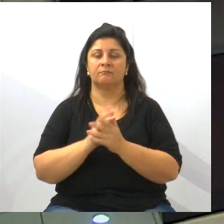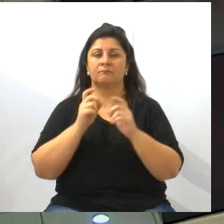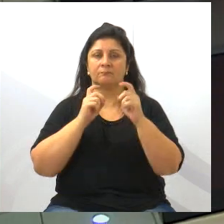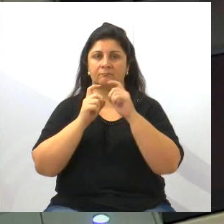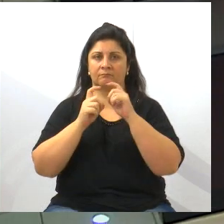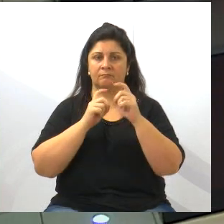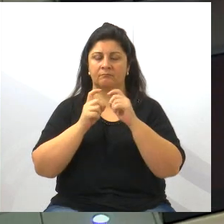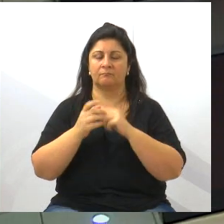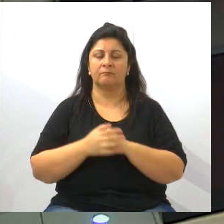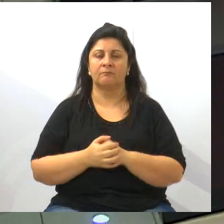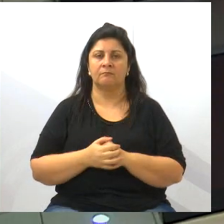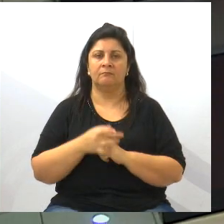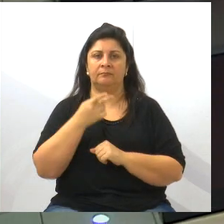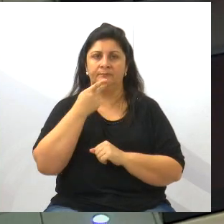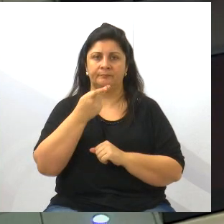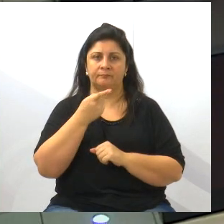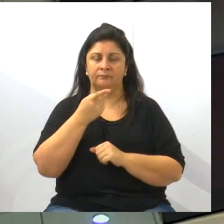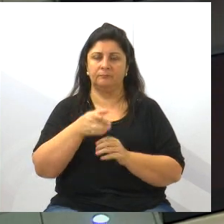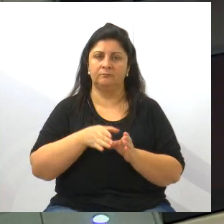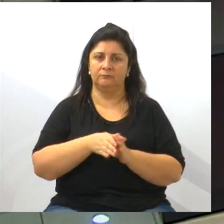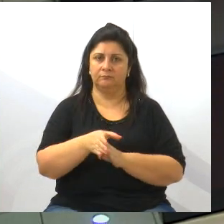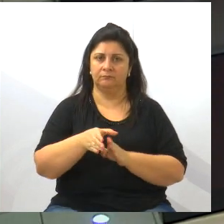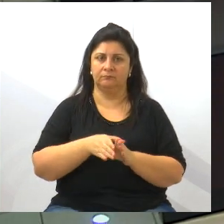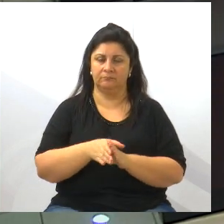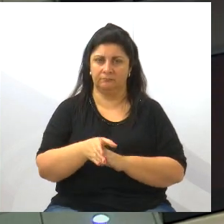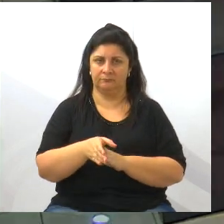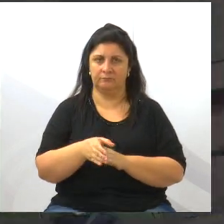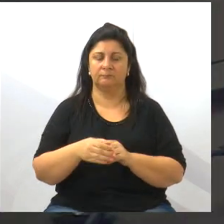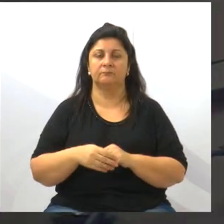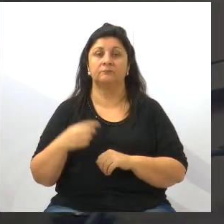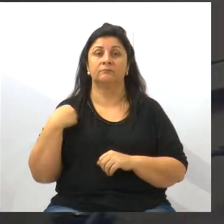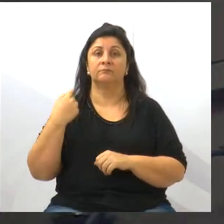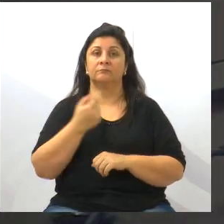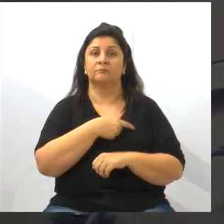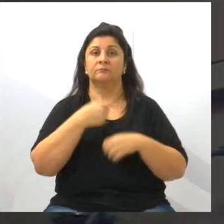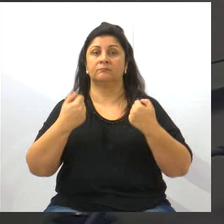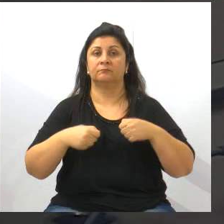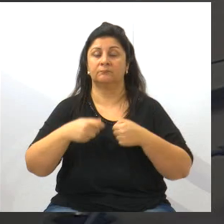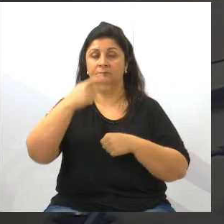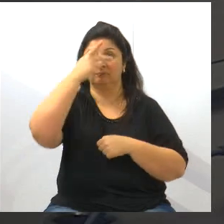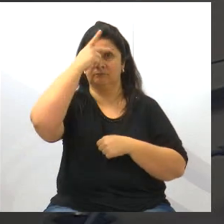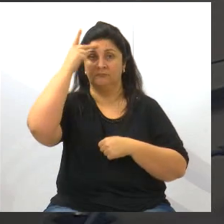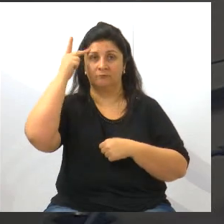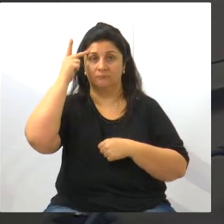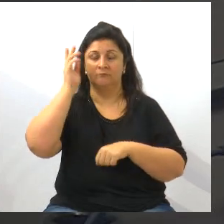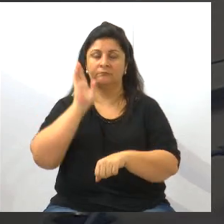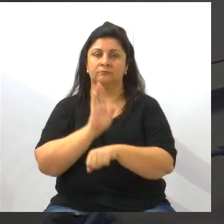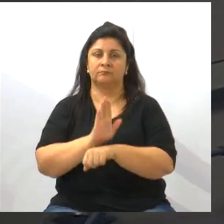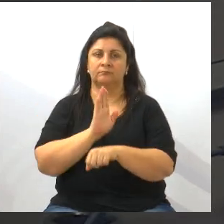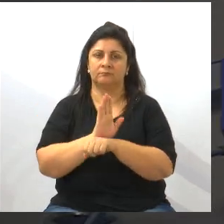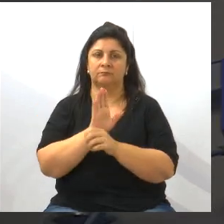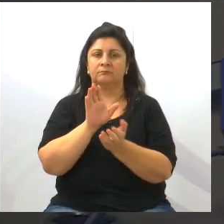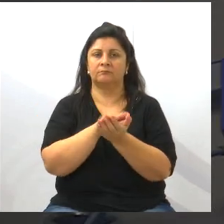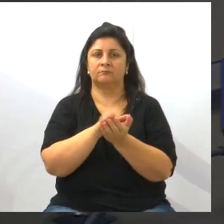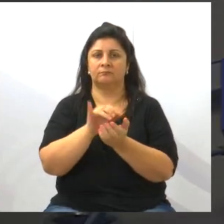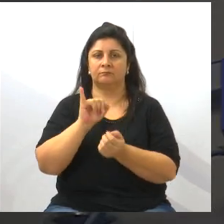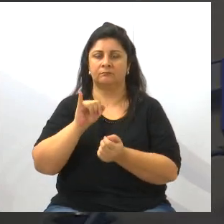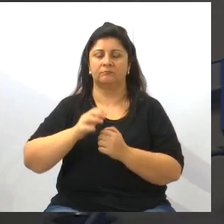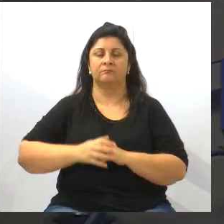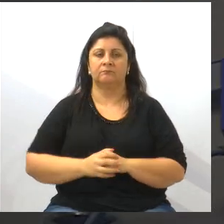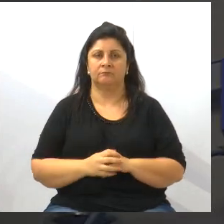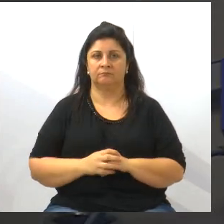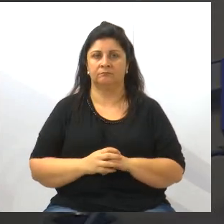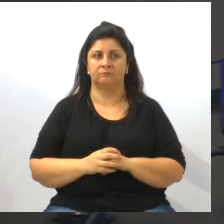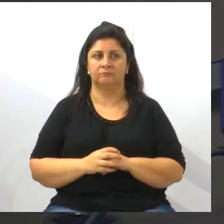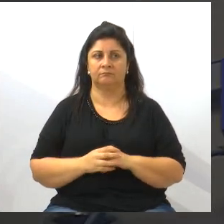e dizer aos conselheiros que nós precisamos de gente que ajuda a cidade de Jacareí. Conforme eu